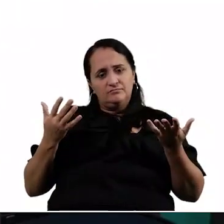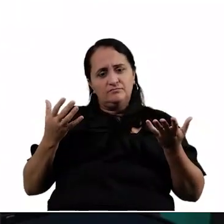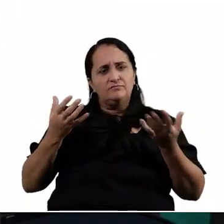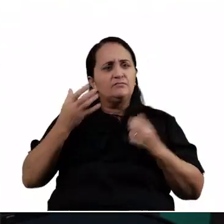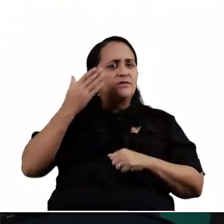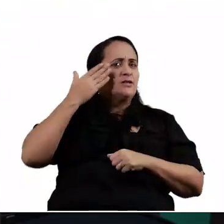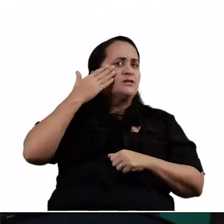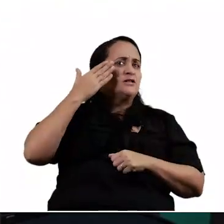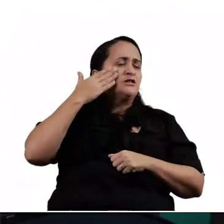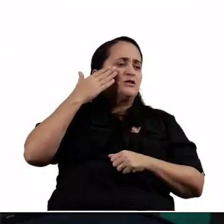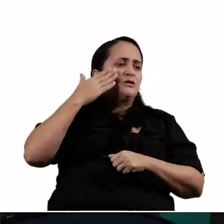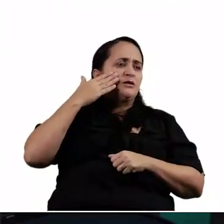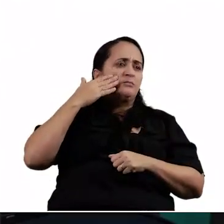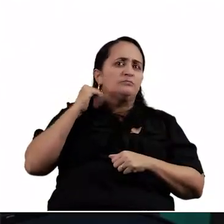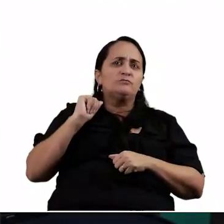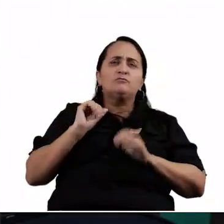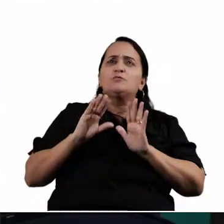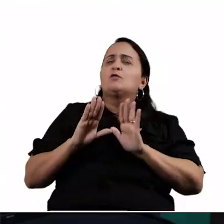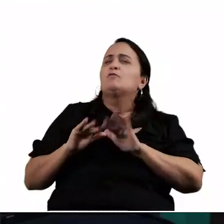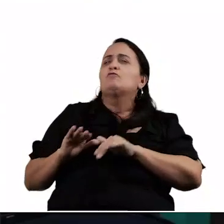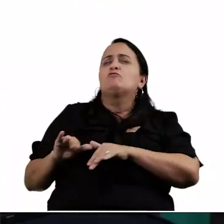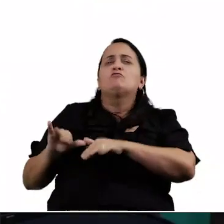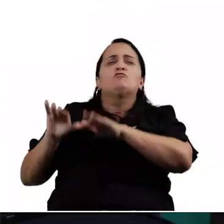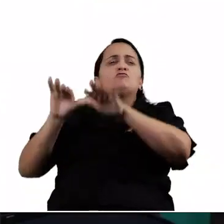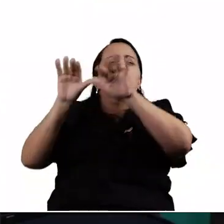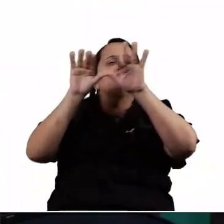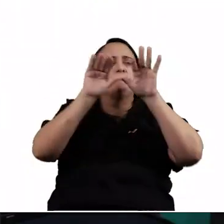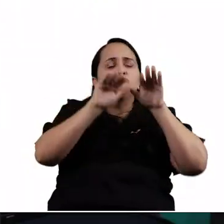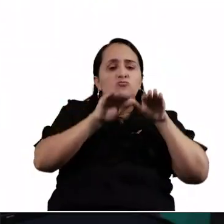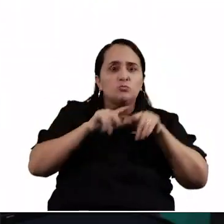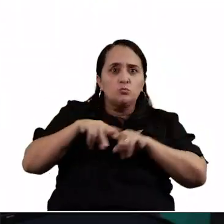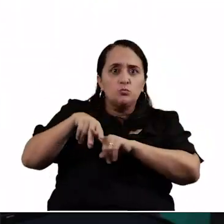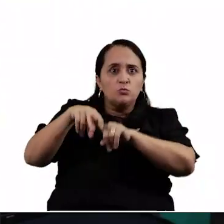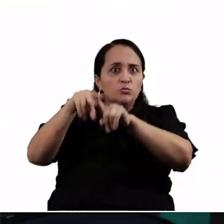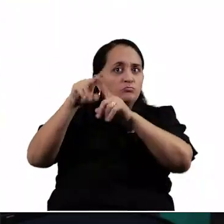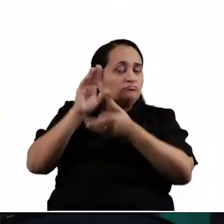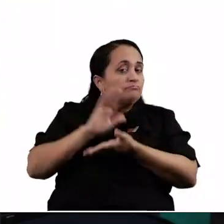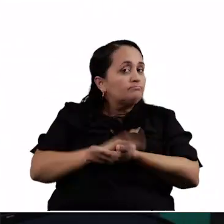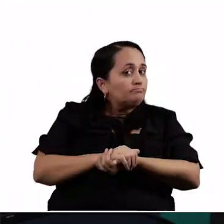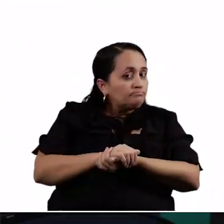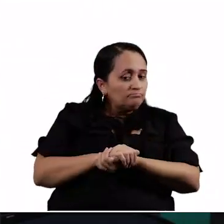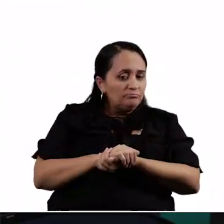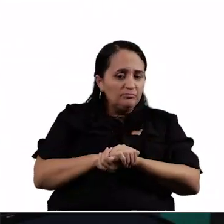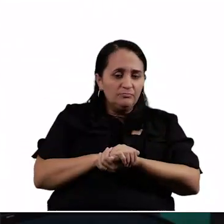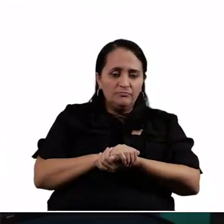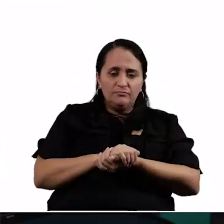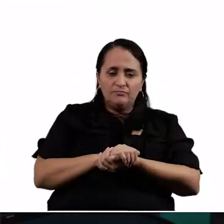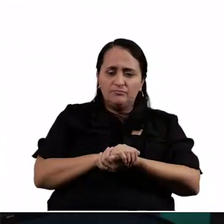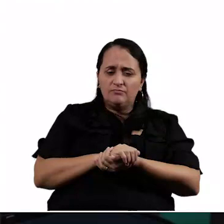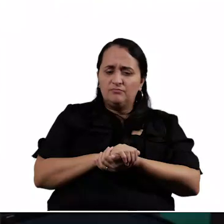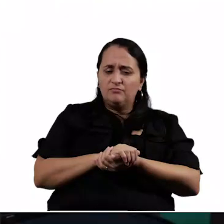voar numa vassoura Olha bem se não era um sonho se não eram um sonho